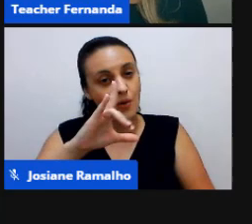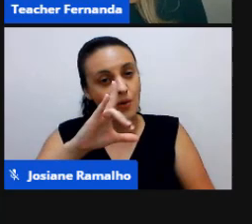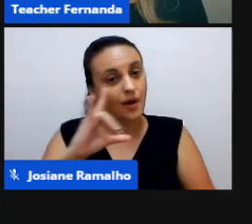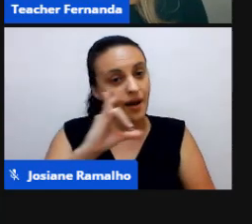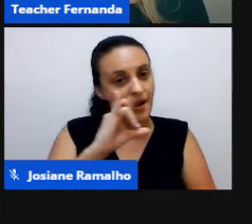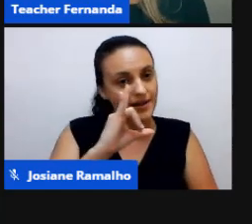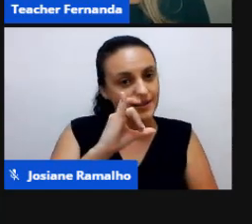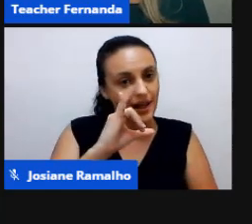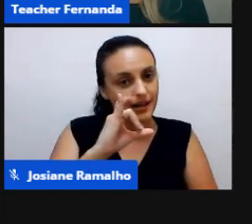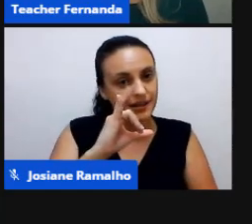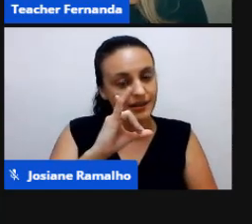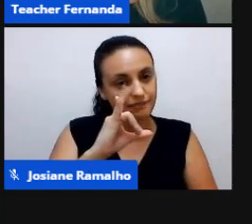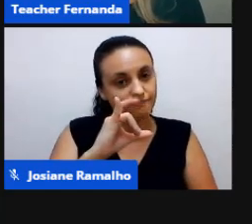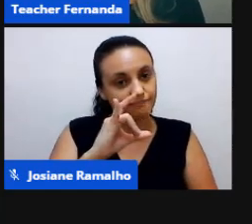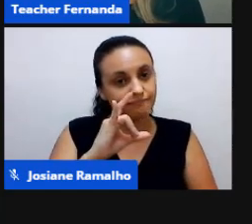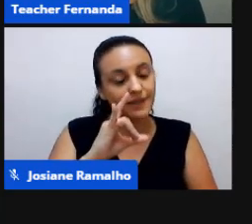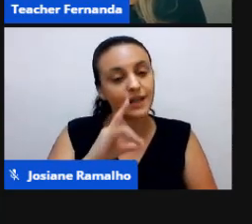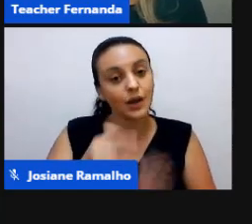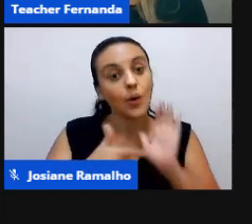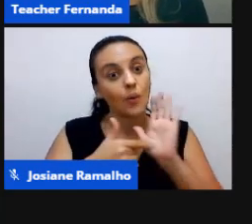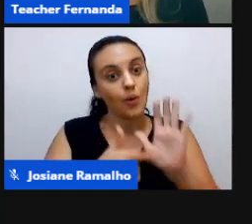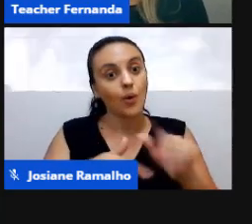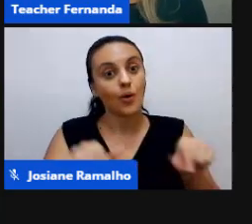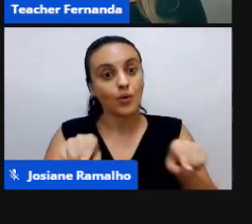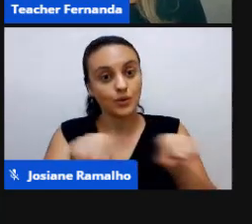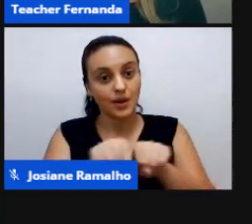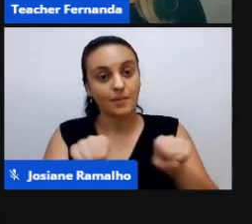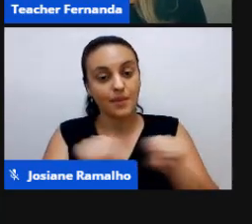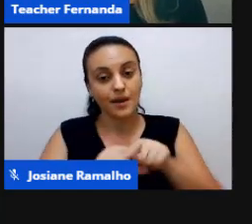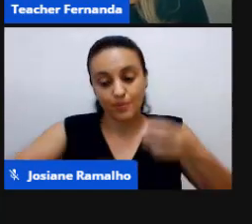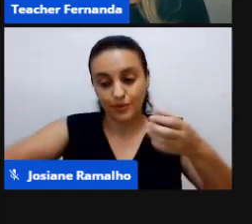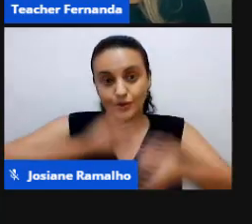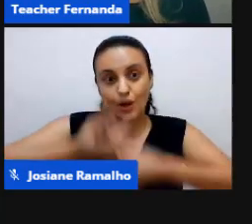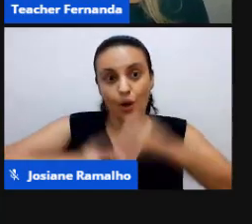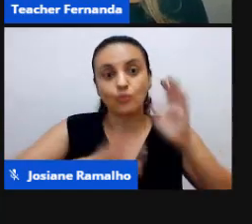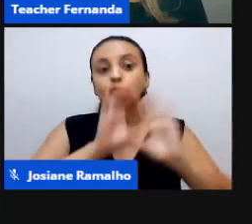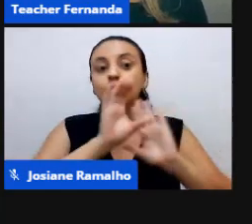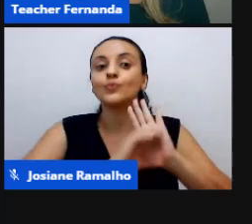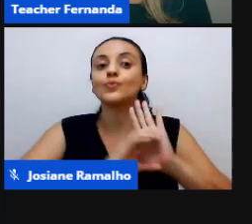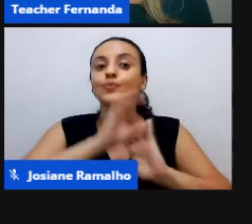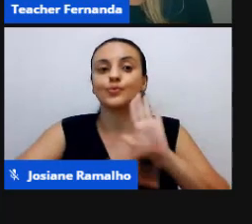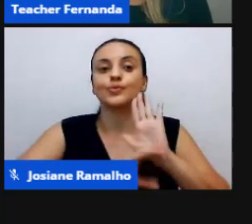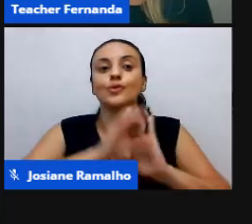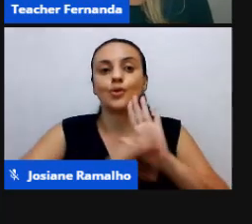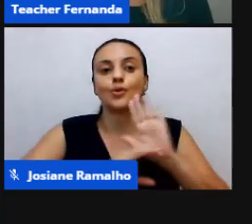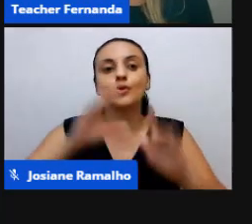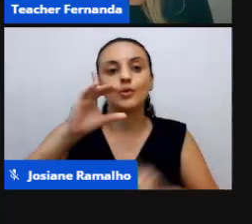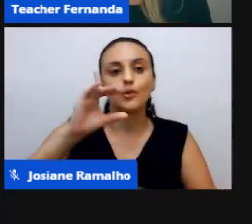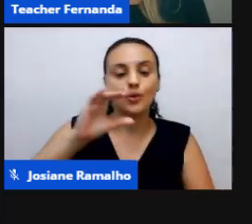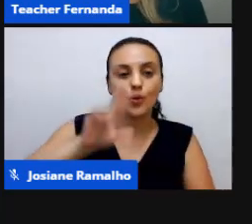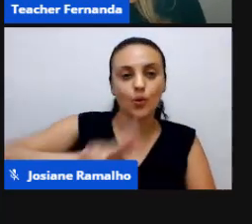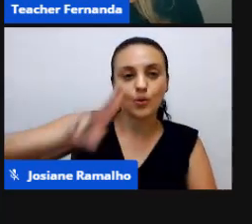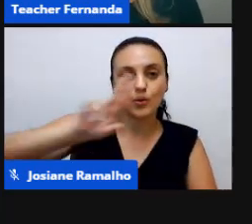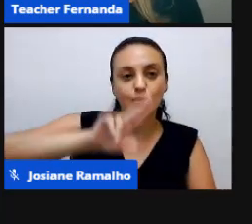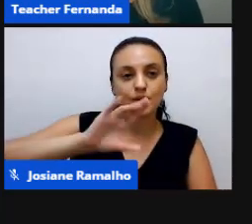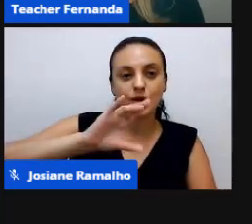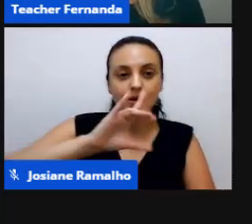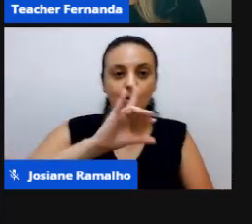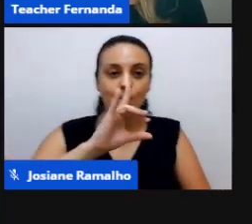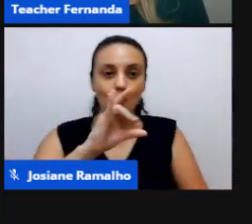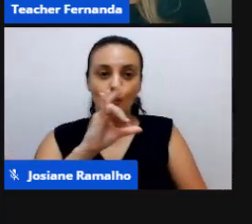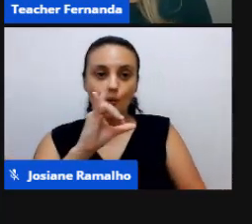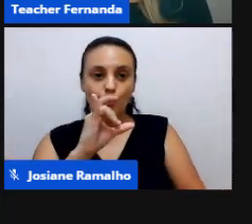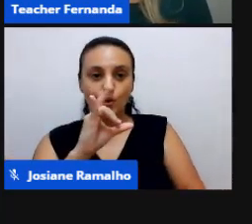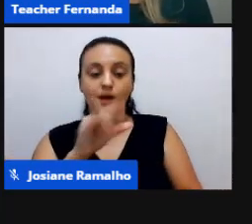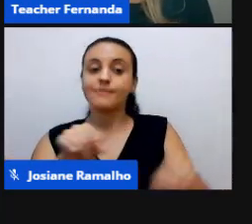de conteúdo educacional também por meio das redes sociais, você tem essa oportunidade e nós podemos manter contato a partir disso